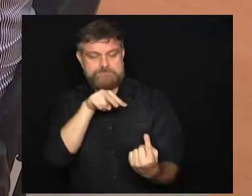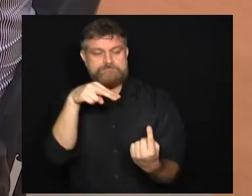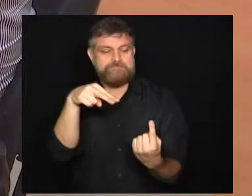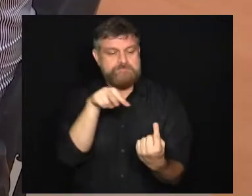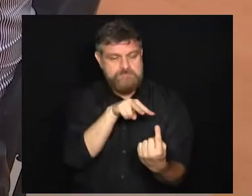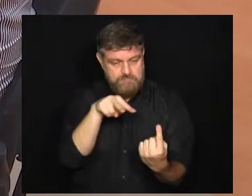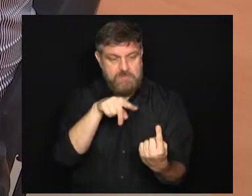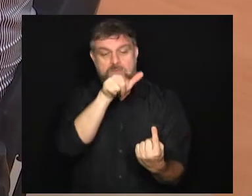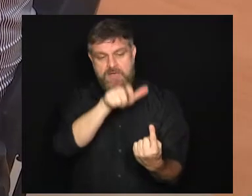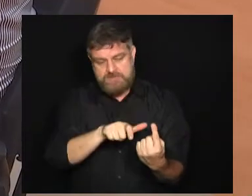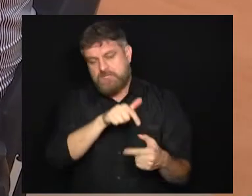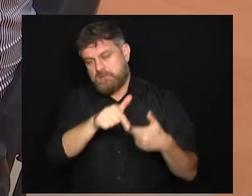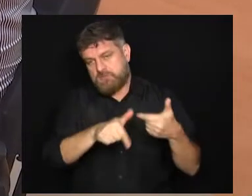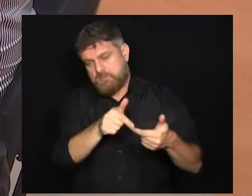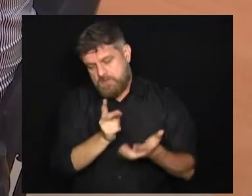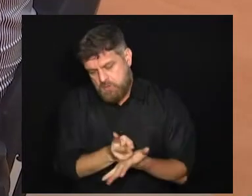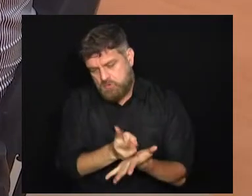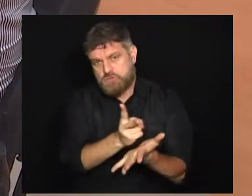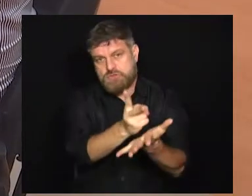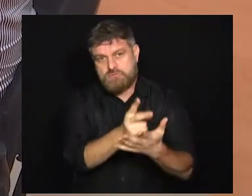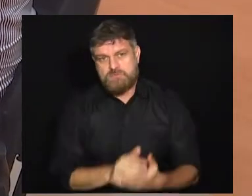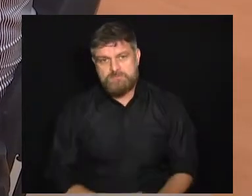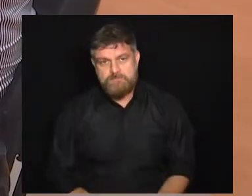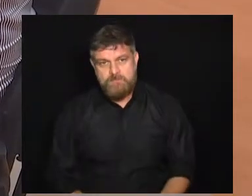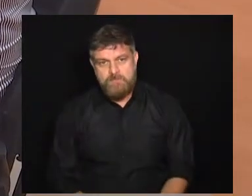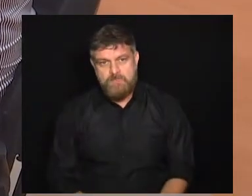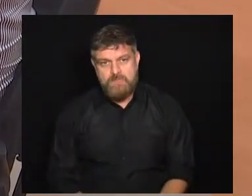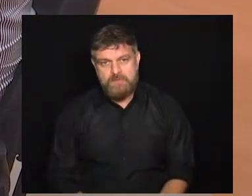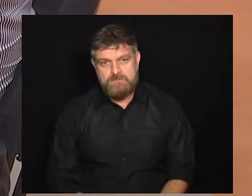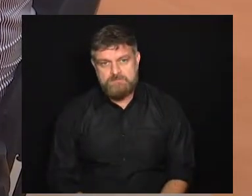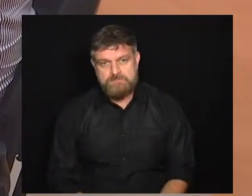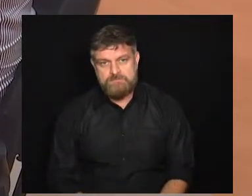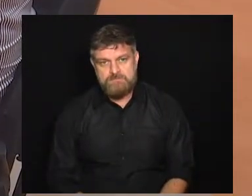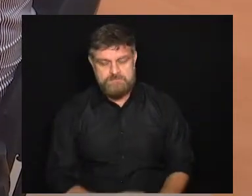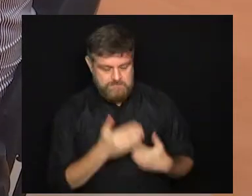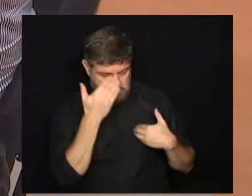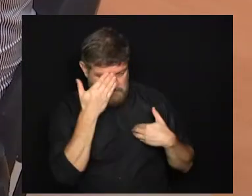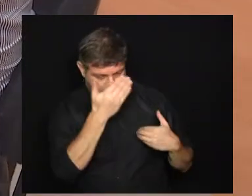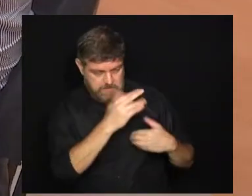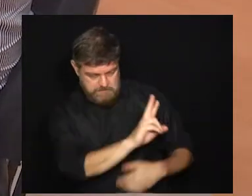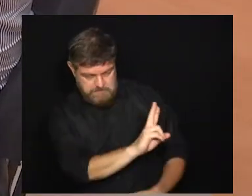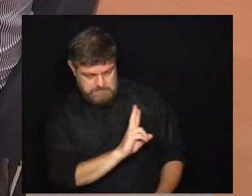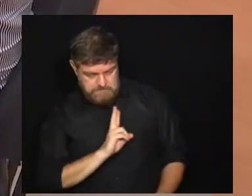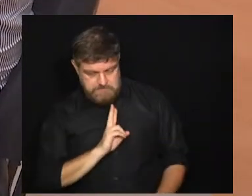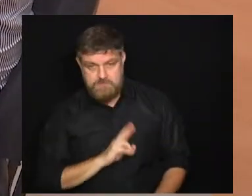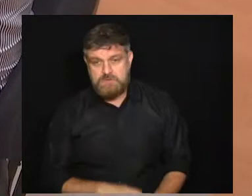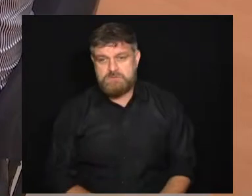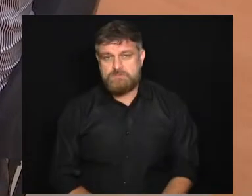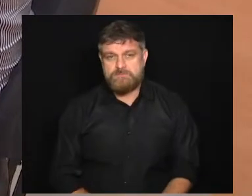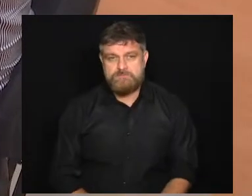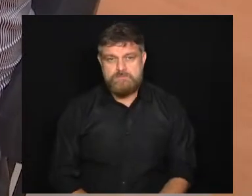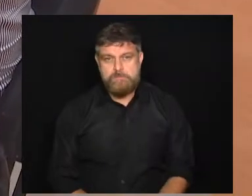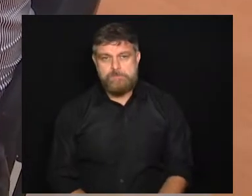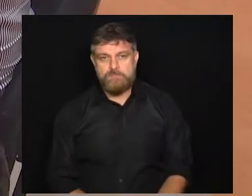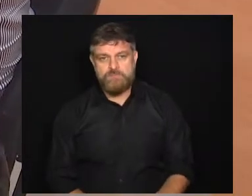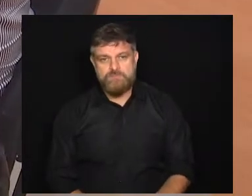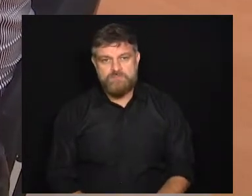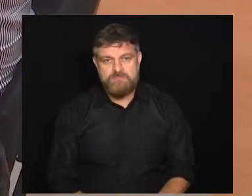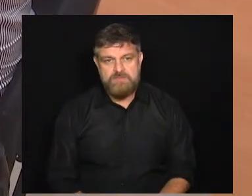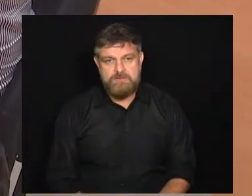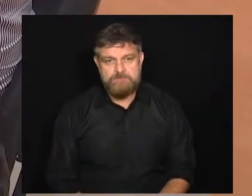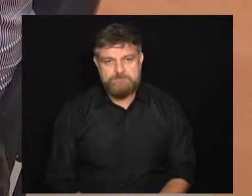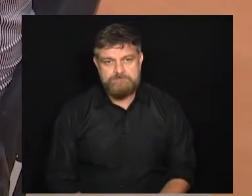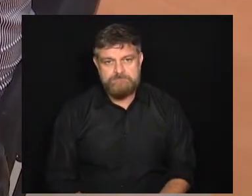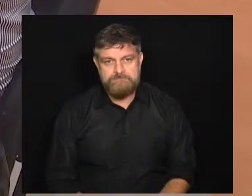em atuação. Tá bom. Bem, agradeço então pelos esclarecimentos. Não sei se a gente tem mais